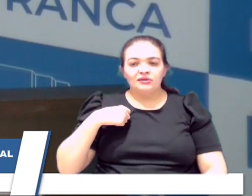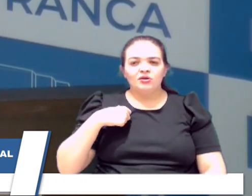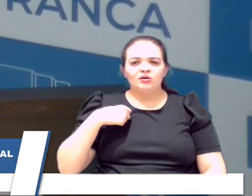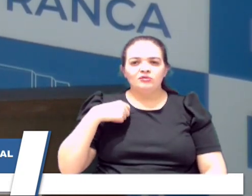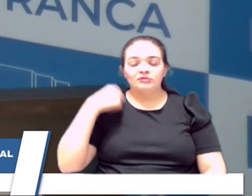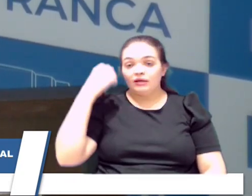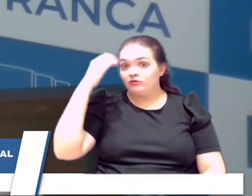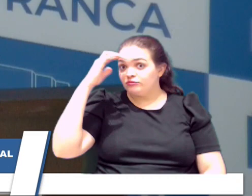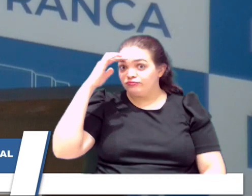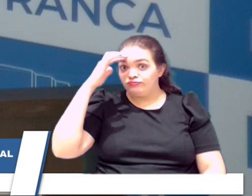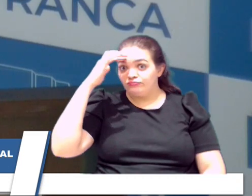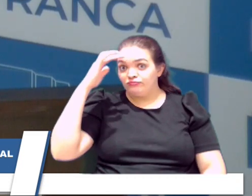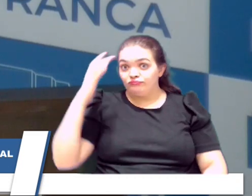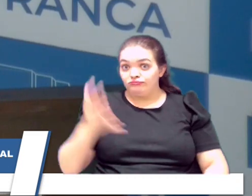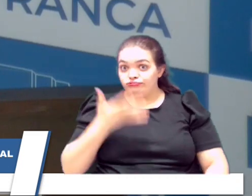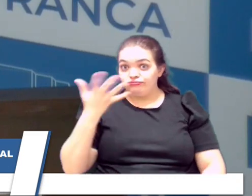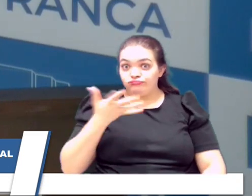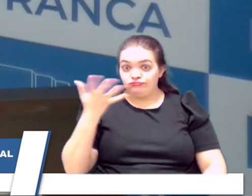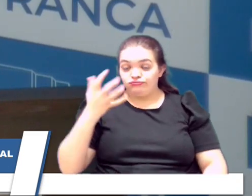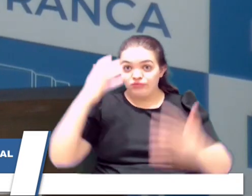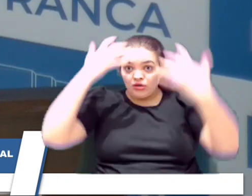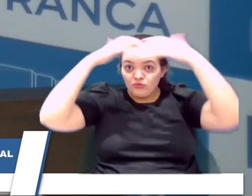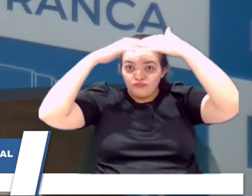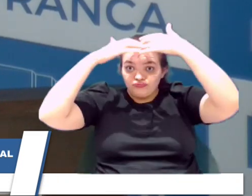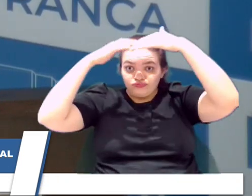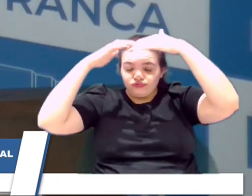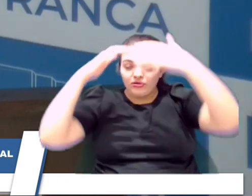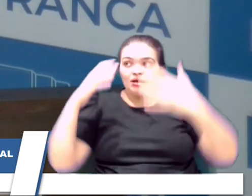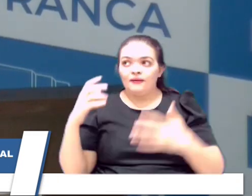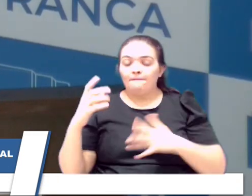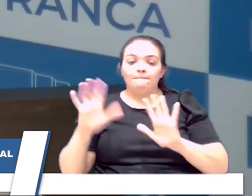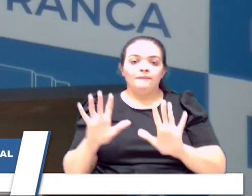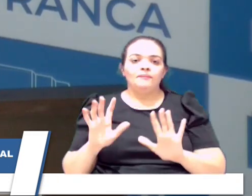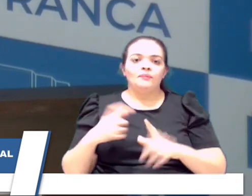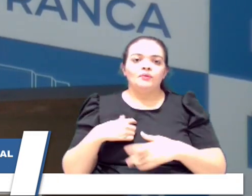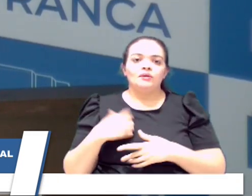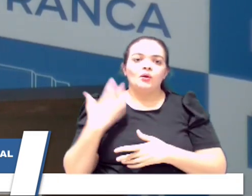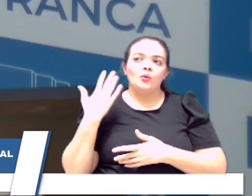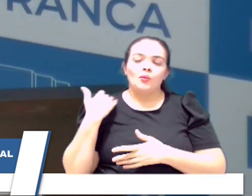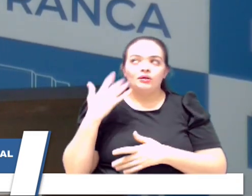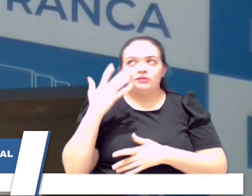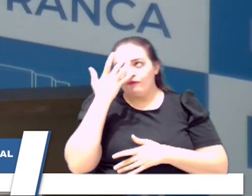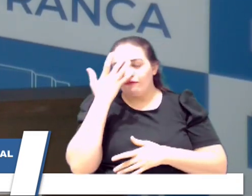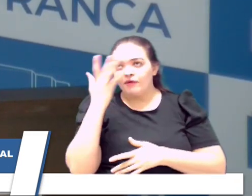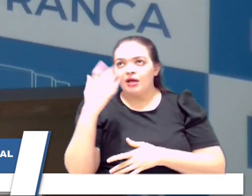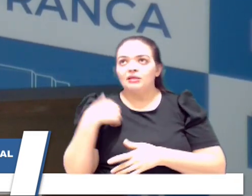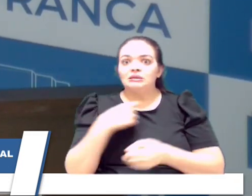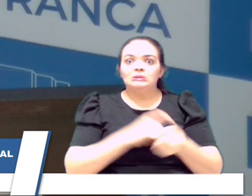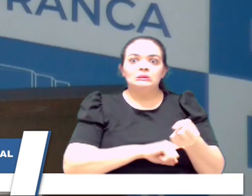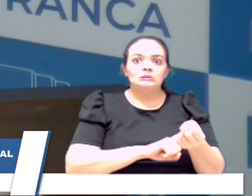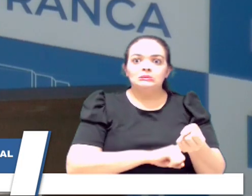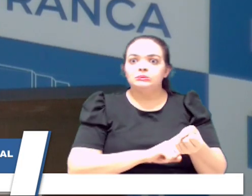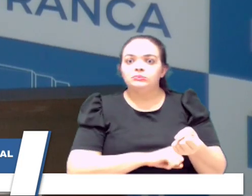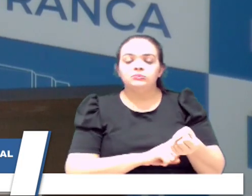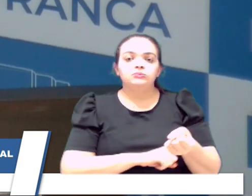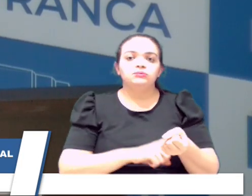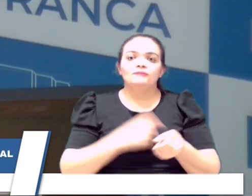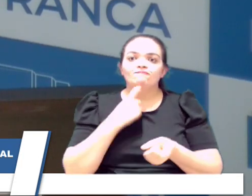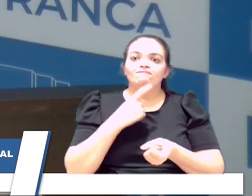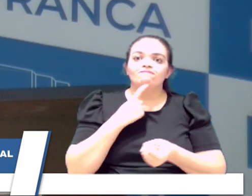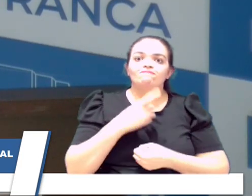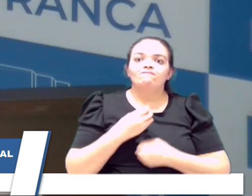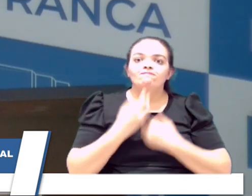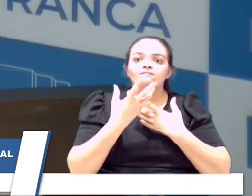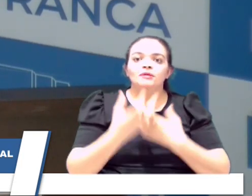acelerada. Eu nasci com isso na infância. Então, para mim, era muito mais fácil eu ficar nervoso e eu não saber me expressar nas